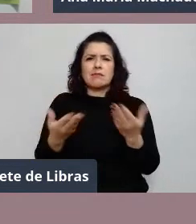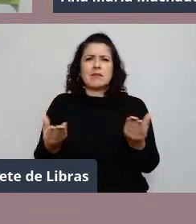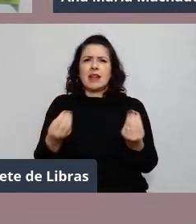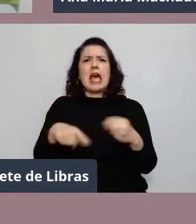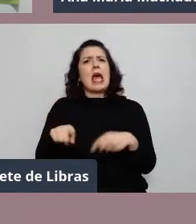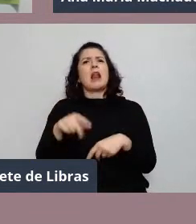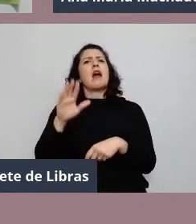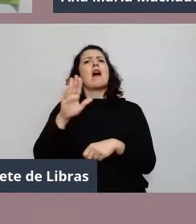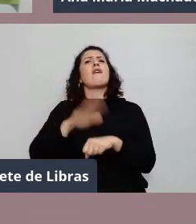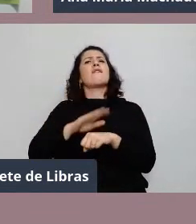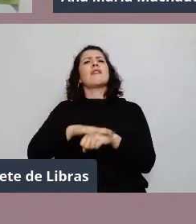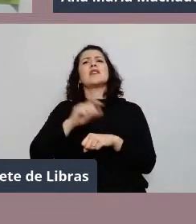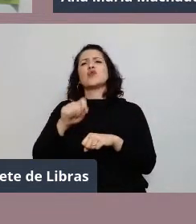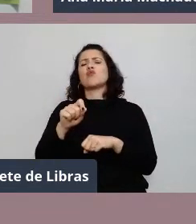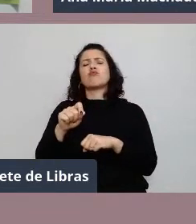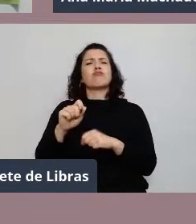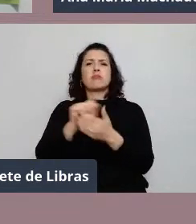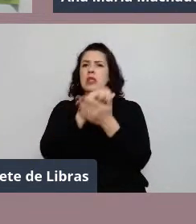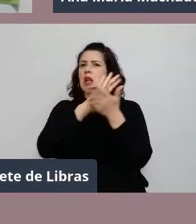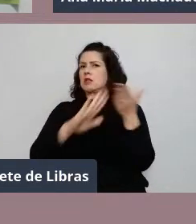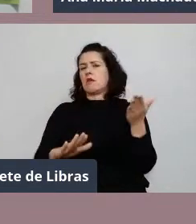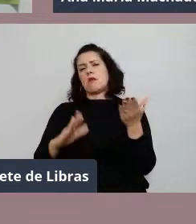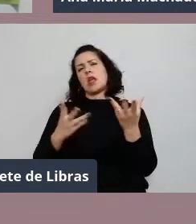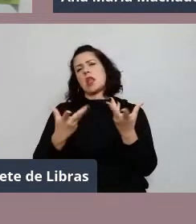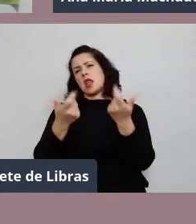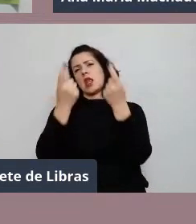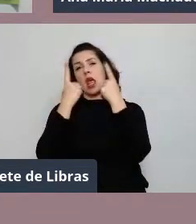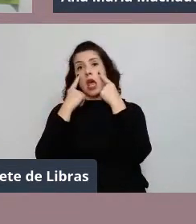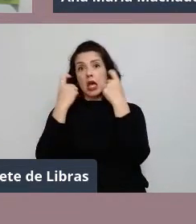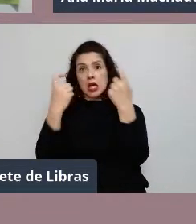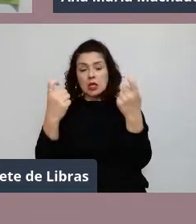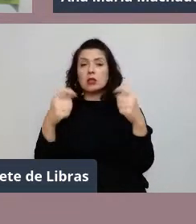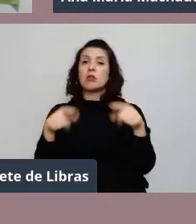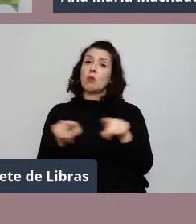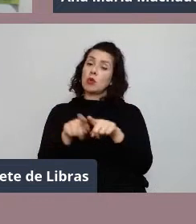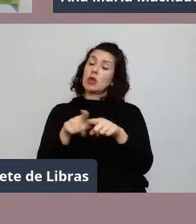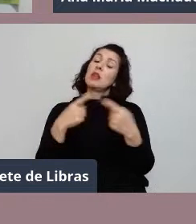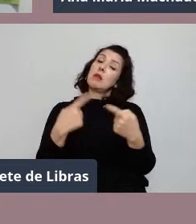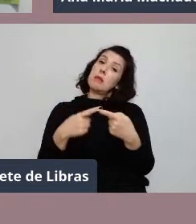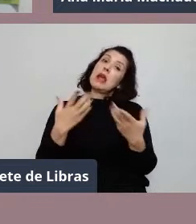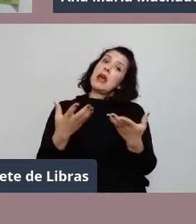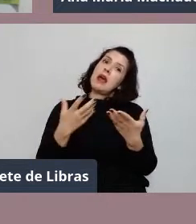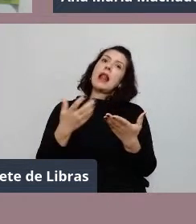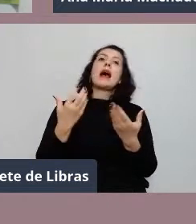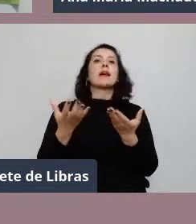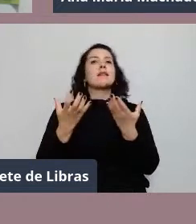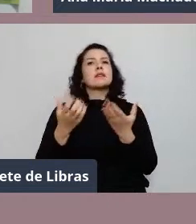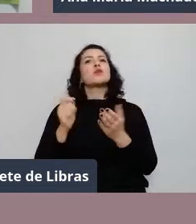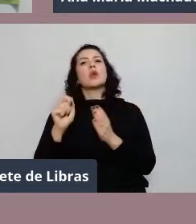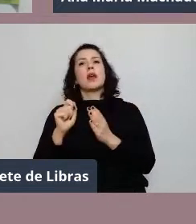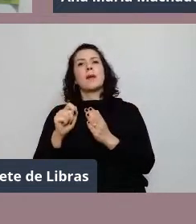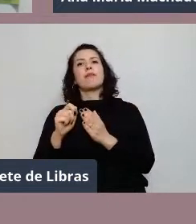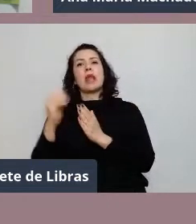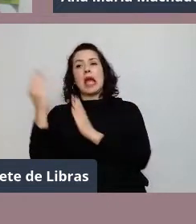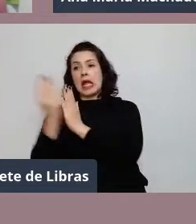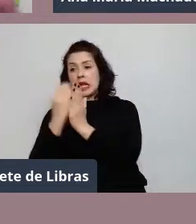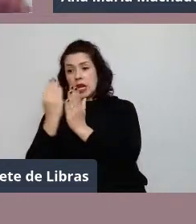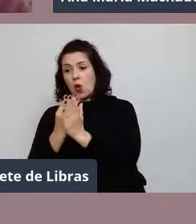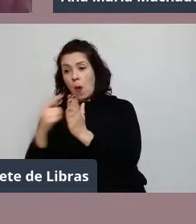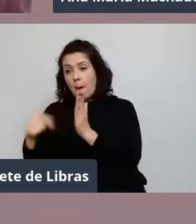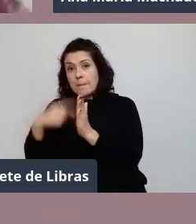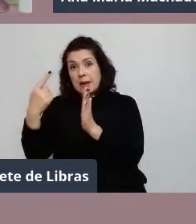trabalho muito interessante, muito rico, muito bom, porque aí ela quis fazer escrito comparando os dois.